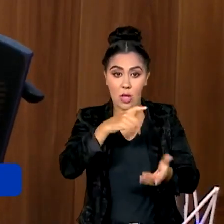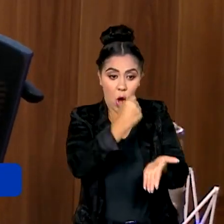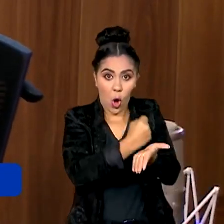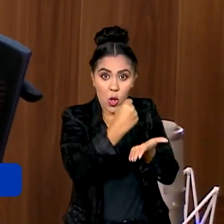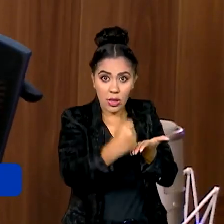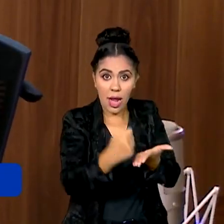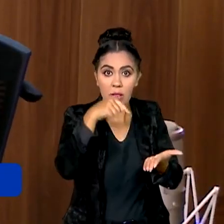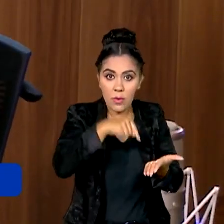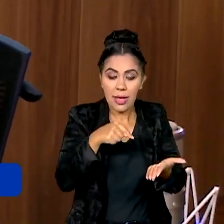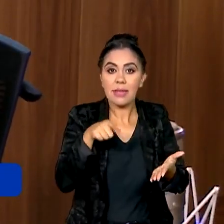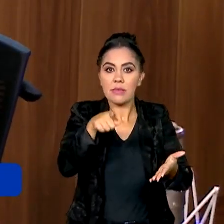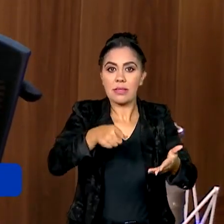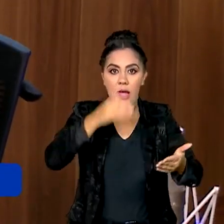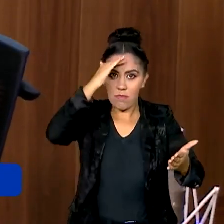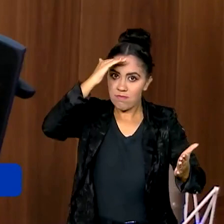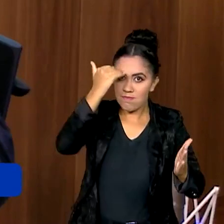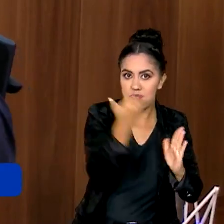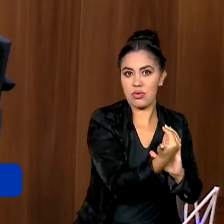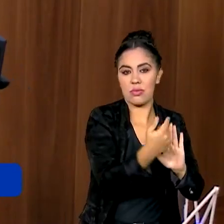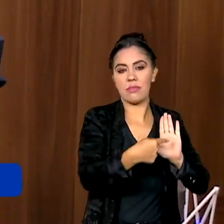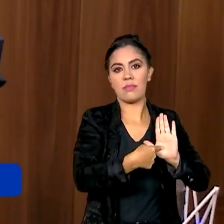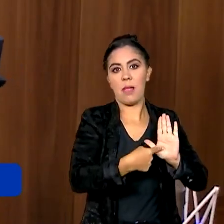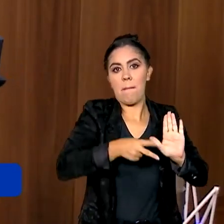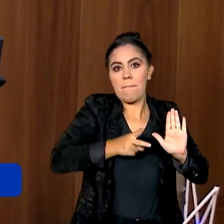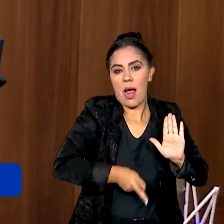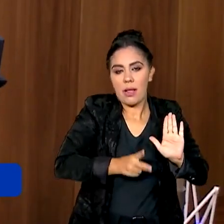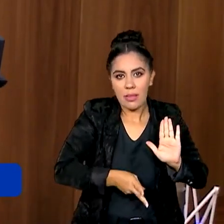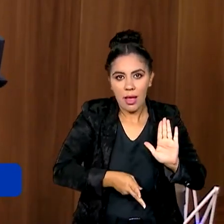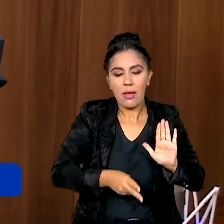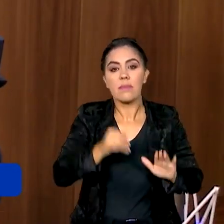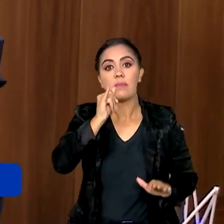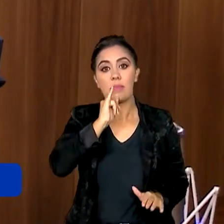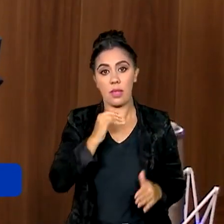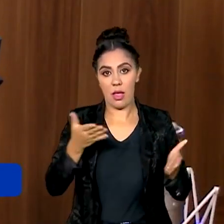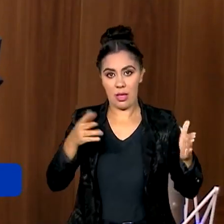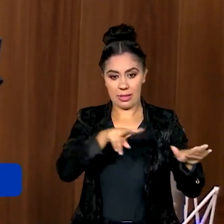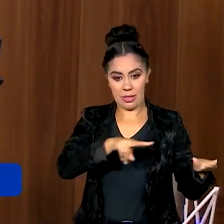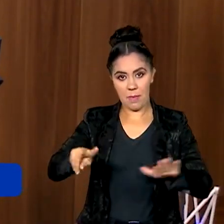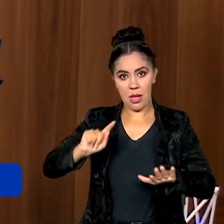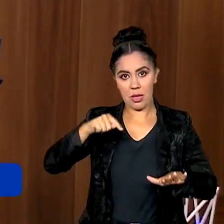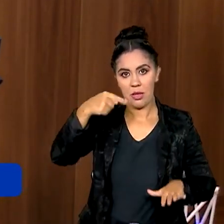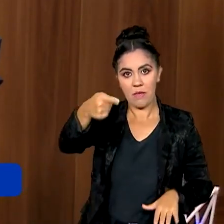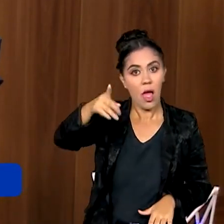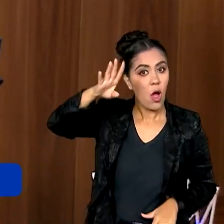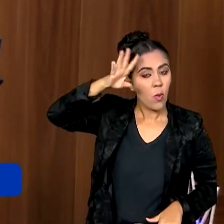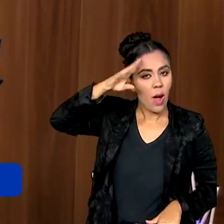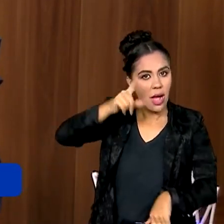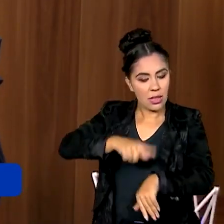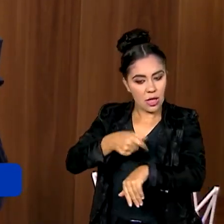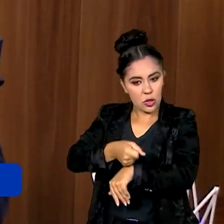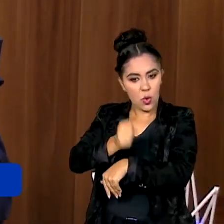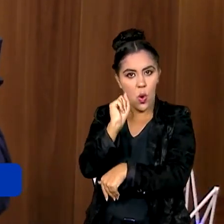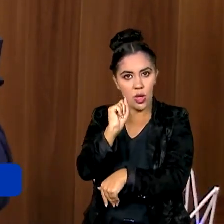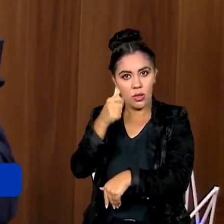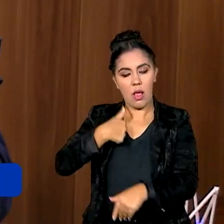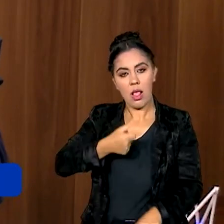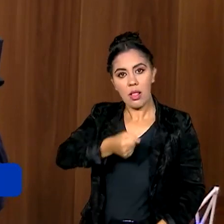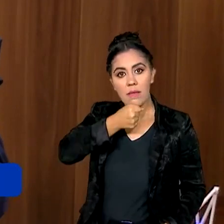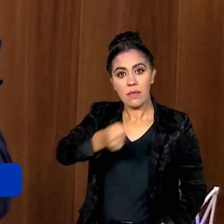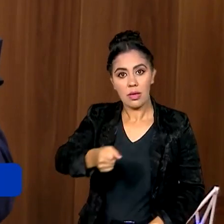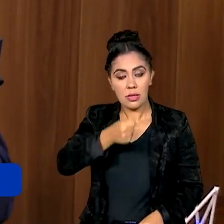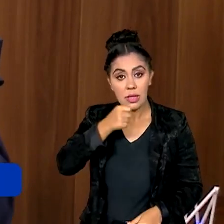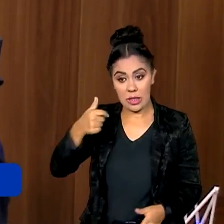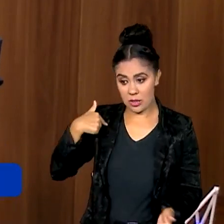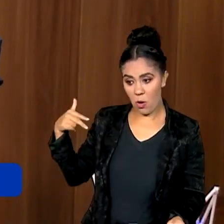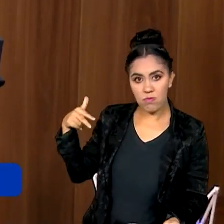que você divulgou. Se eu disser, eu vou dar entrevista aqui na semana que vem, quarta-feira, 8 horas. Se eu estiver aqui quarta-feira,